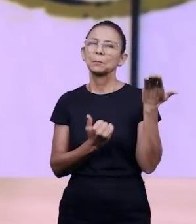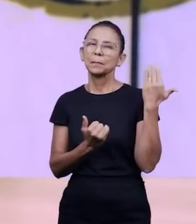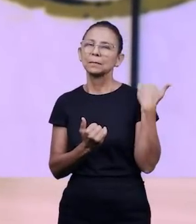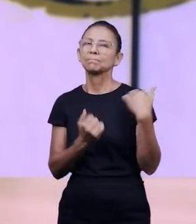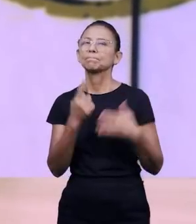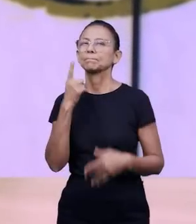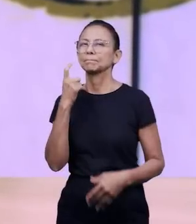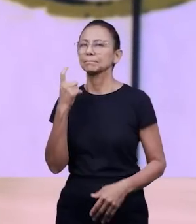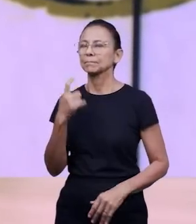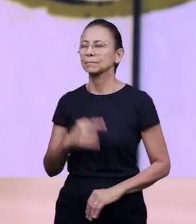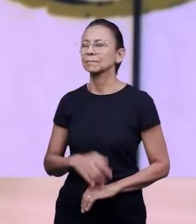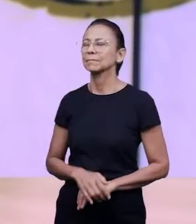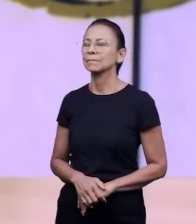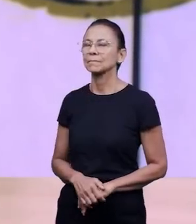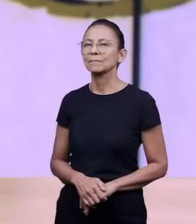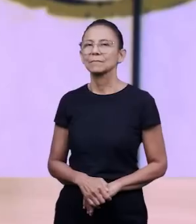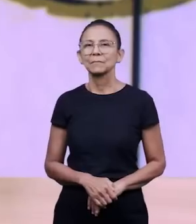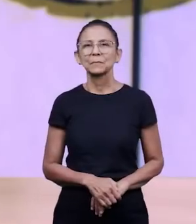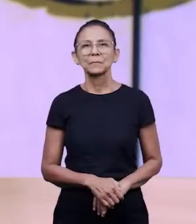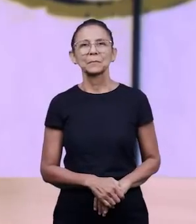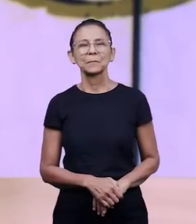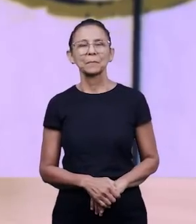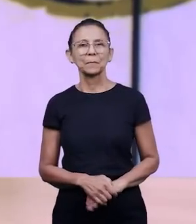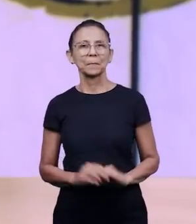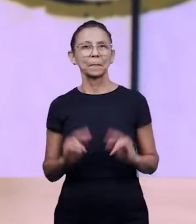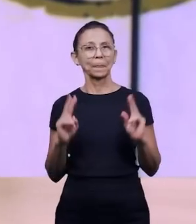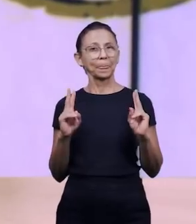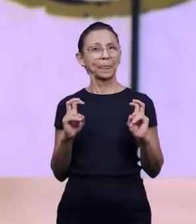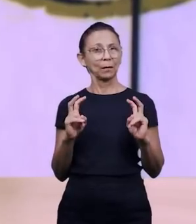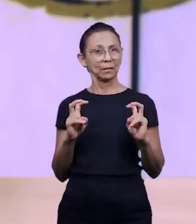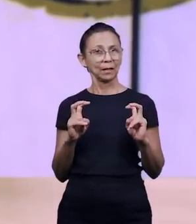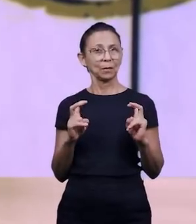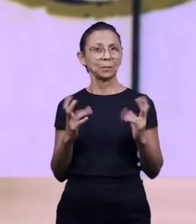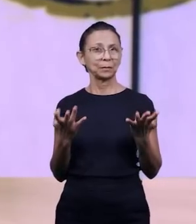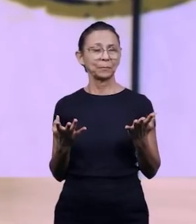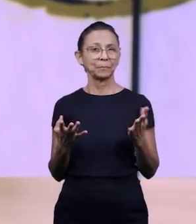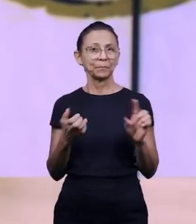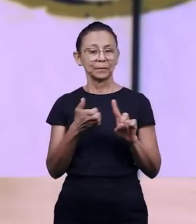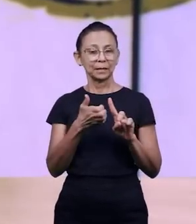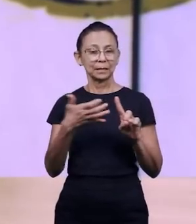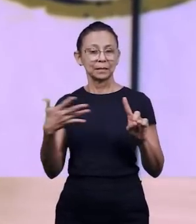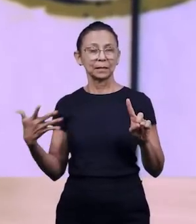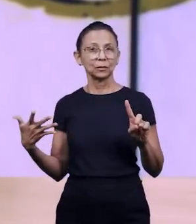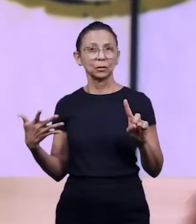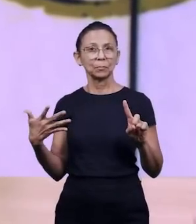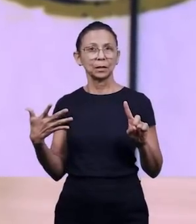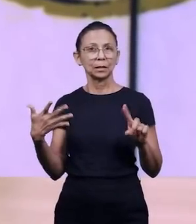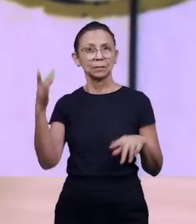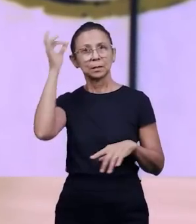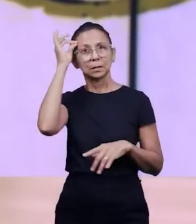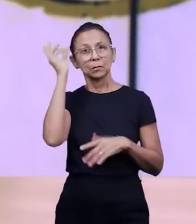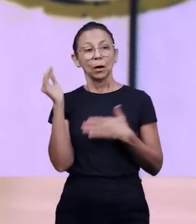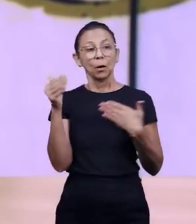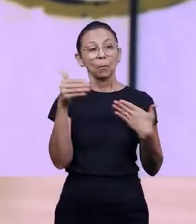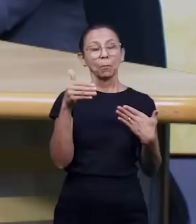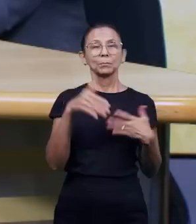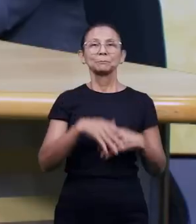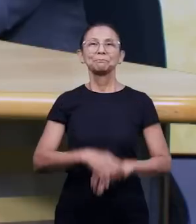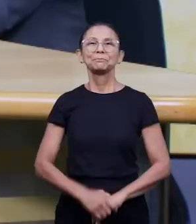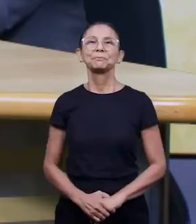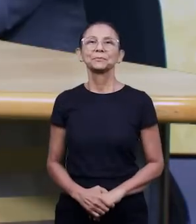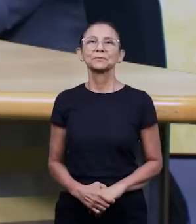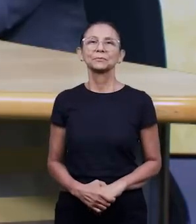Conversas Bíblicas e aí você vai ser direcionado para uma lista, uma playlist do Conversas Bíblicas e pela data você pode